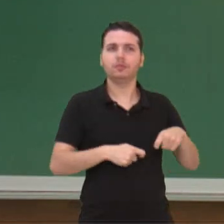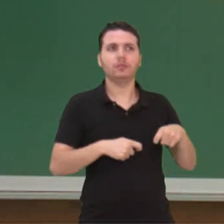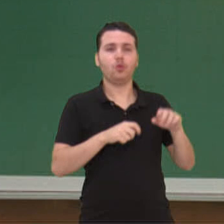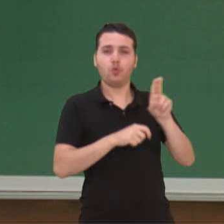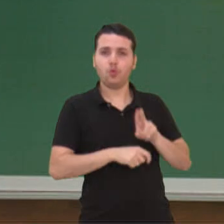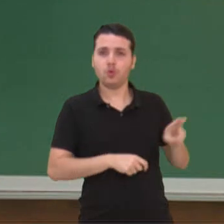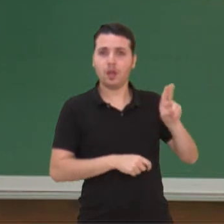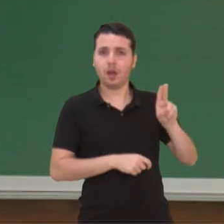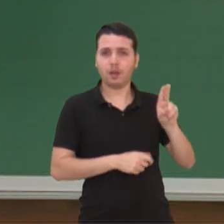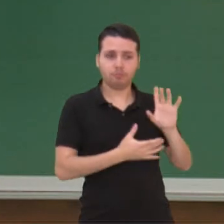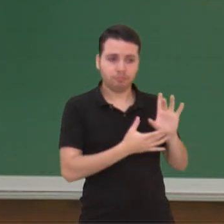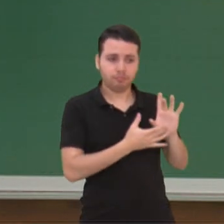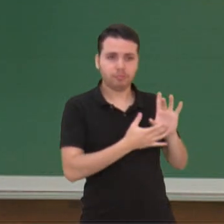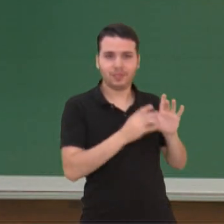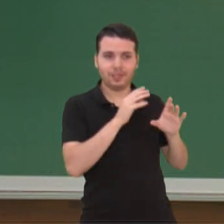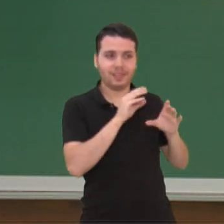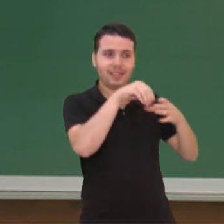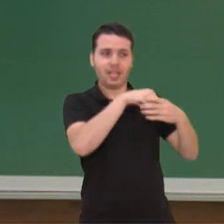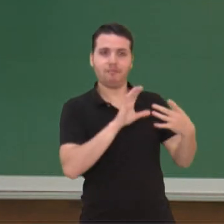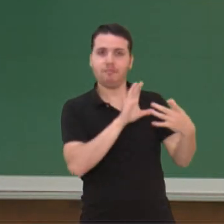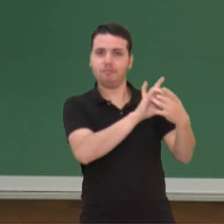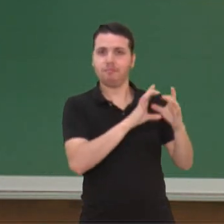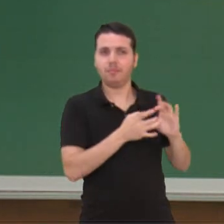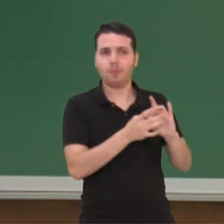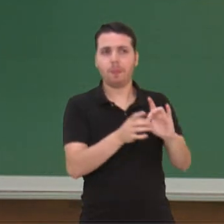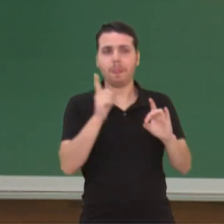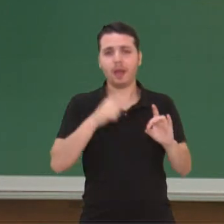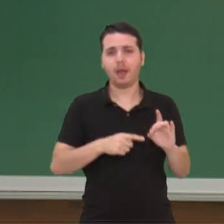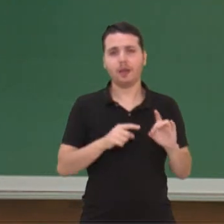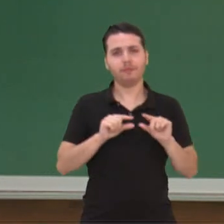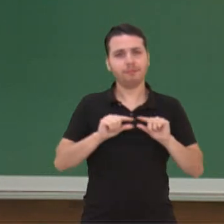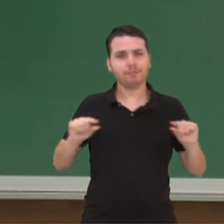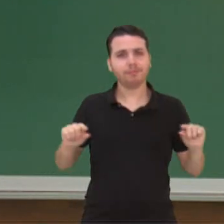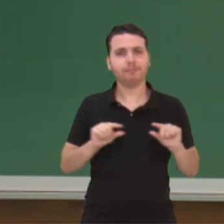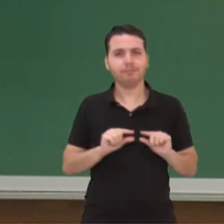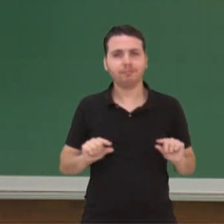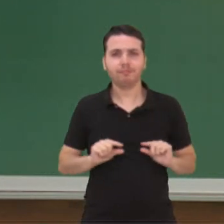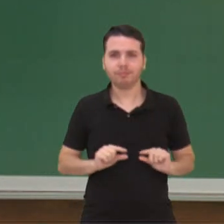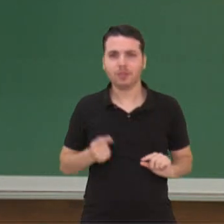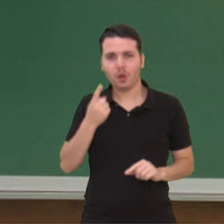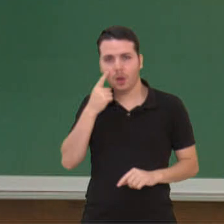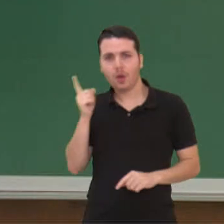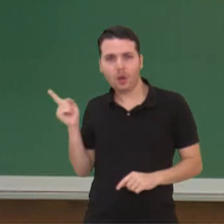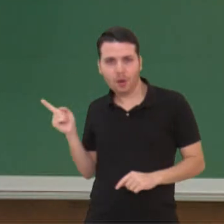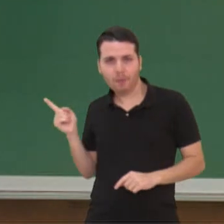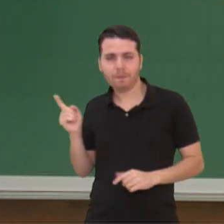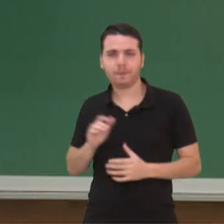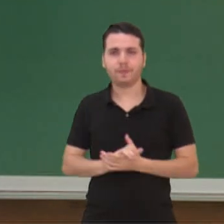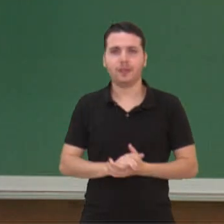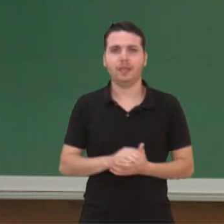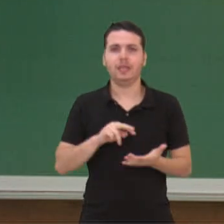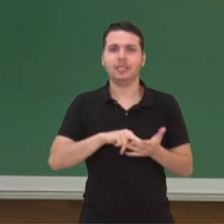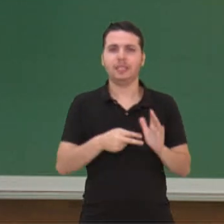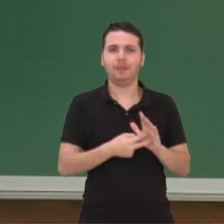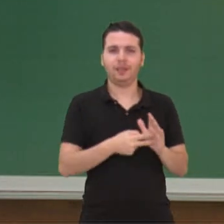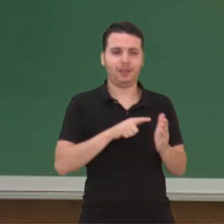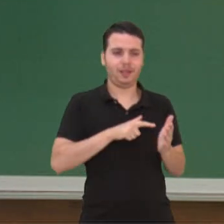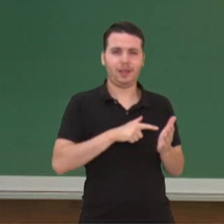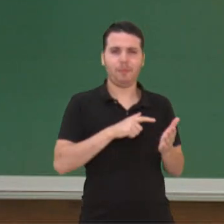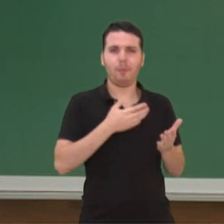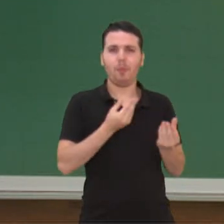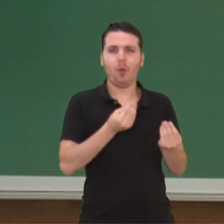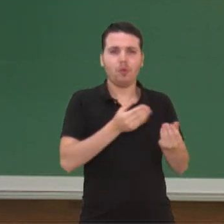colocando para se inserir, seria um desses aqui. Então, desregulamentação da economia, ou seja,